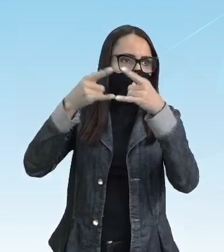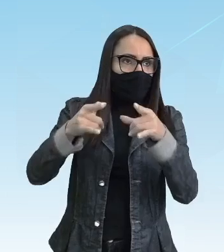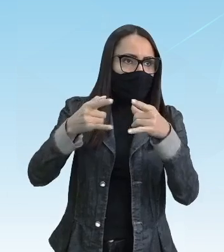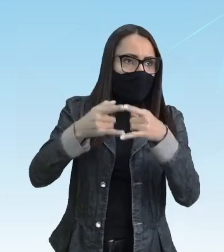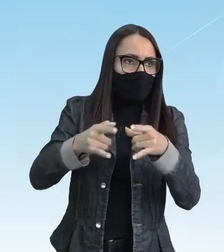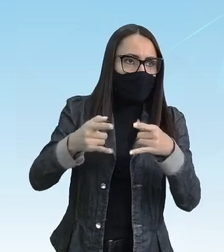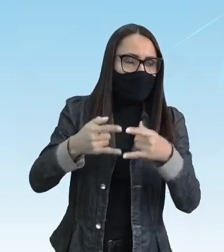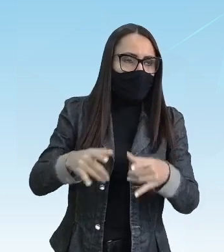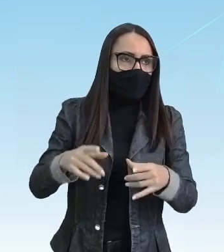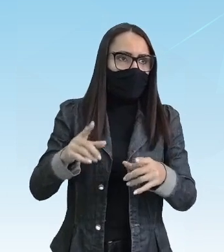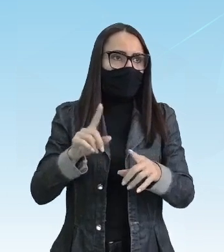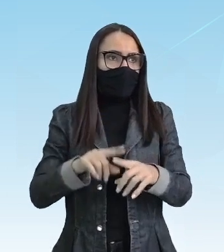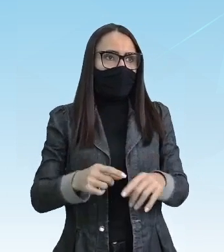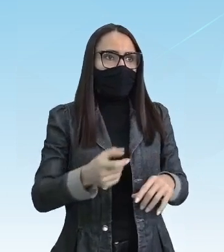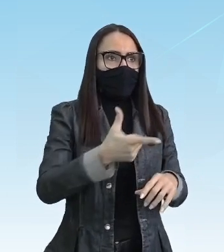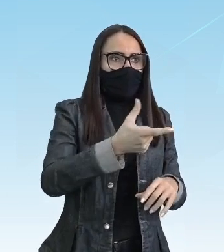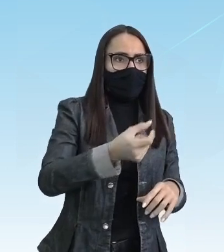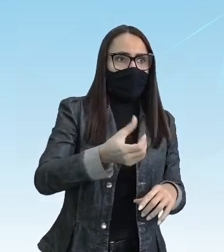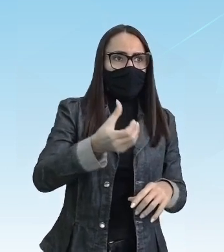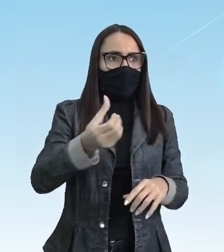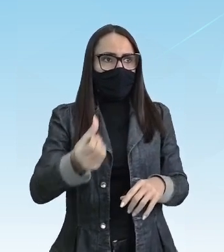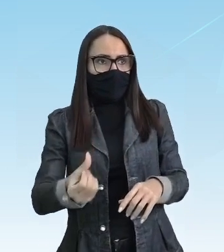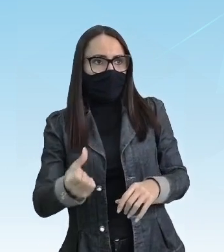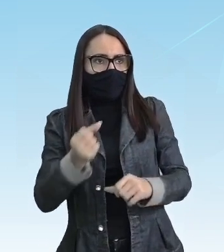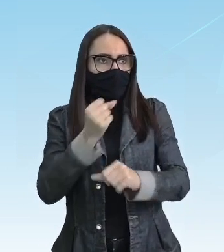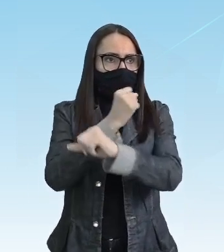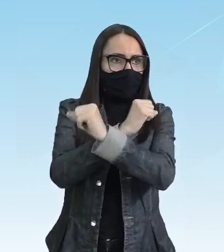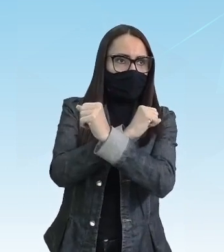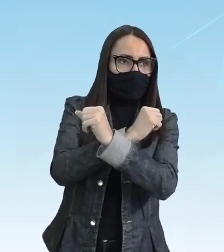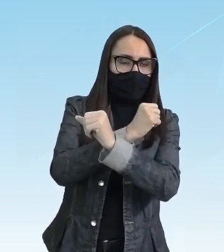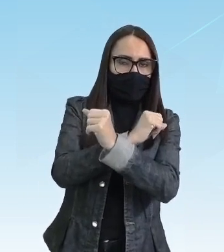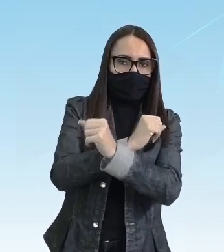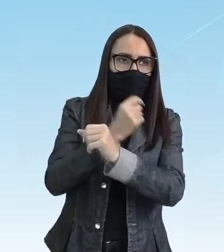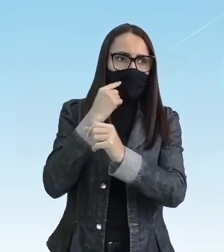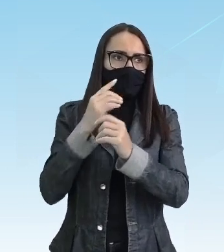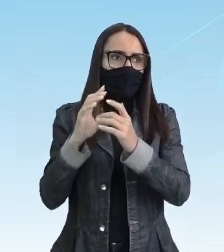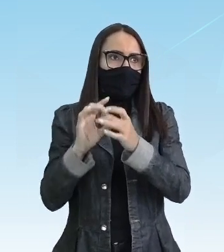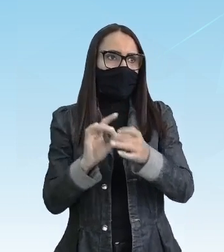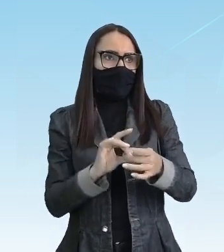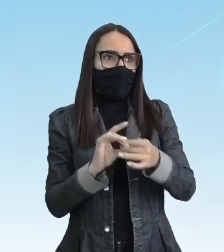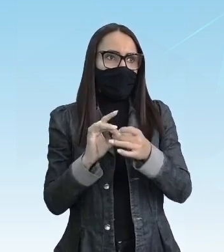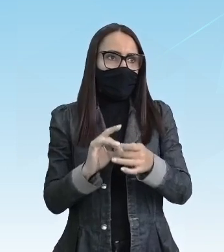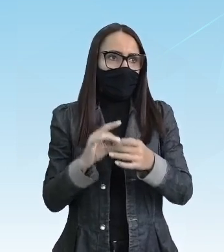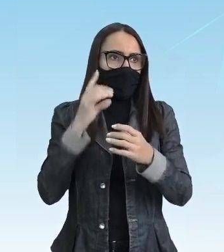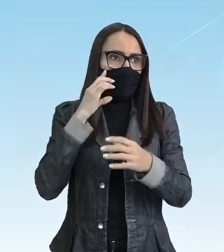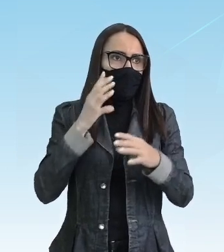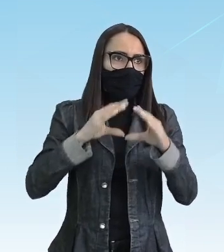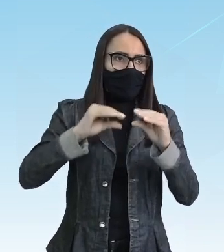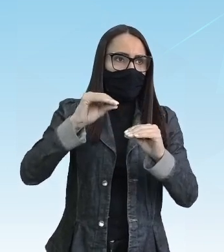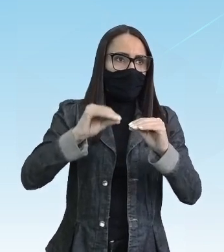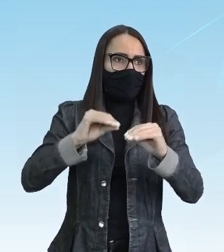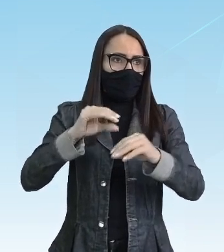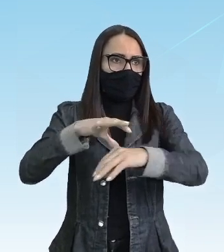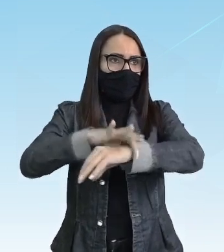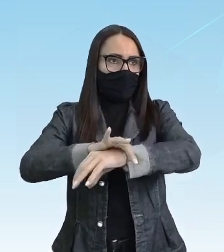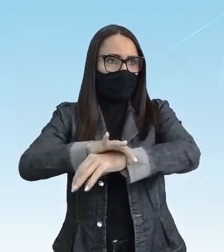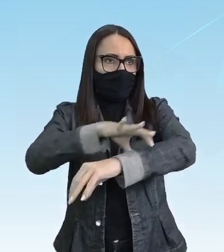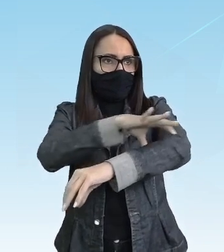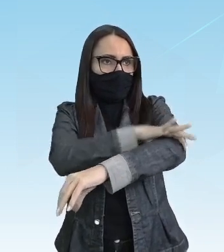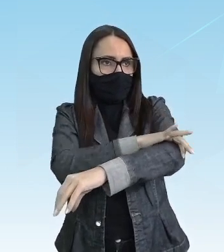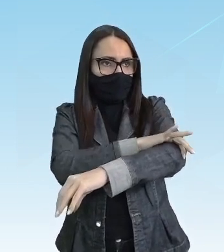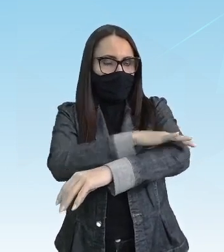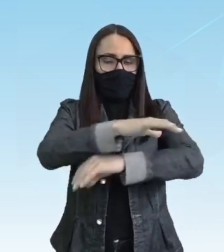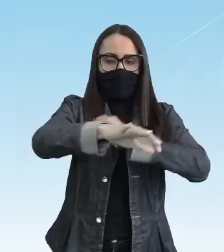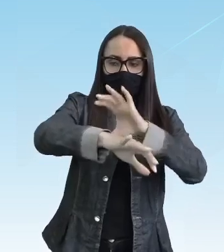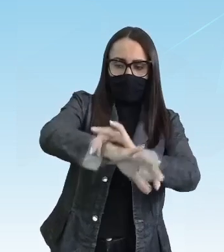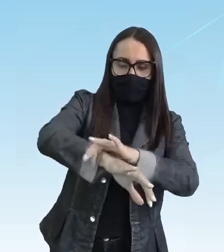formado por 206 ossos, os quais estão unidos pelas articulações. Nas